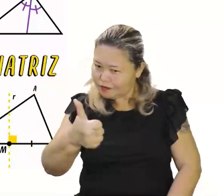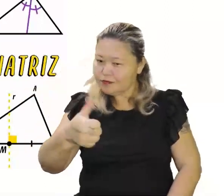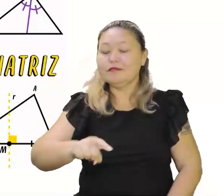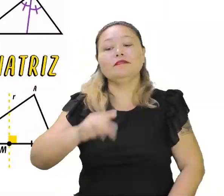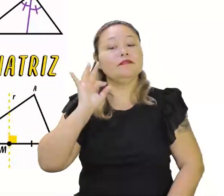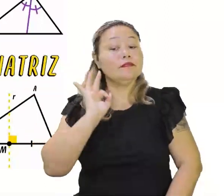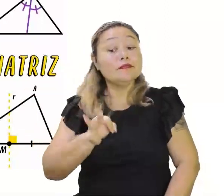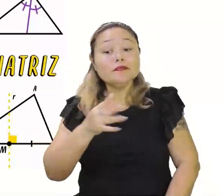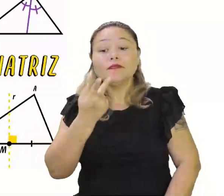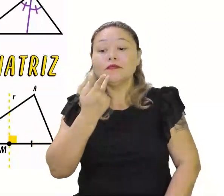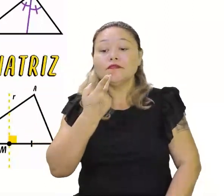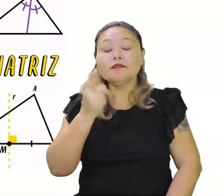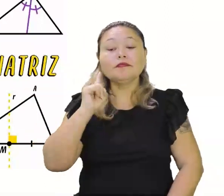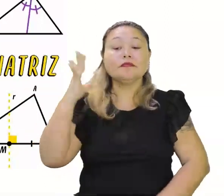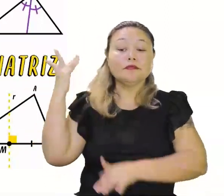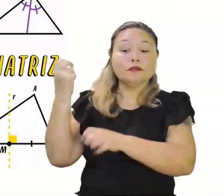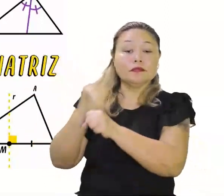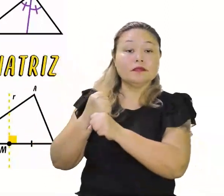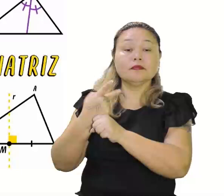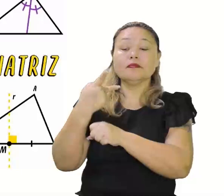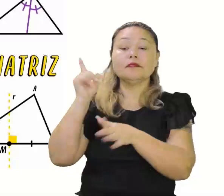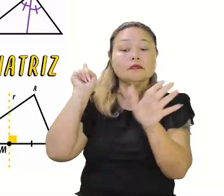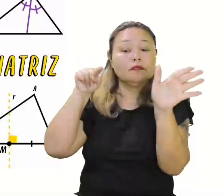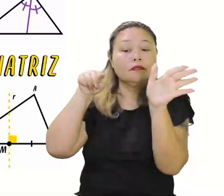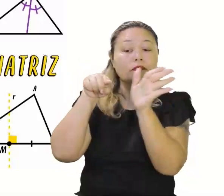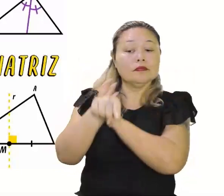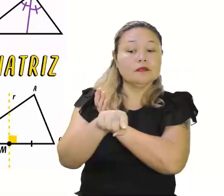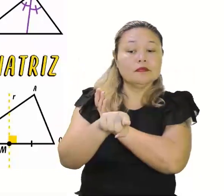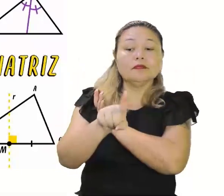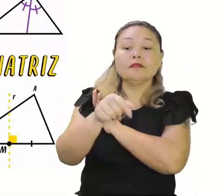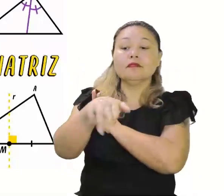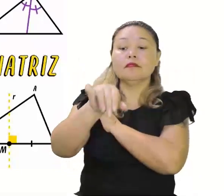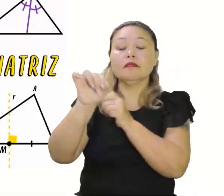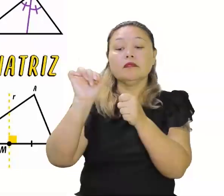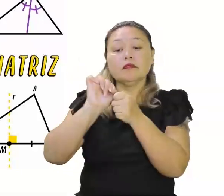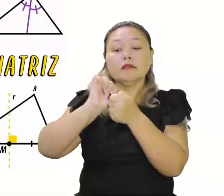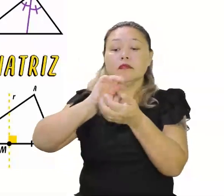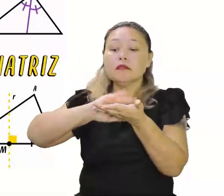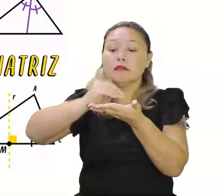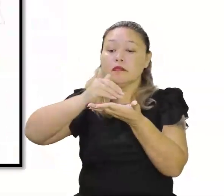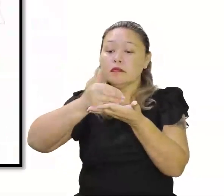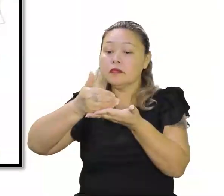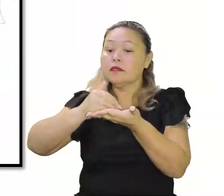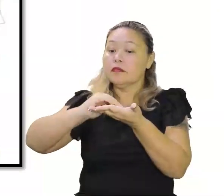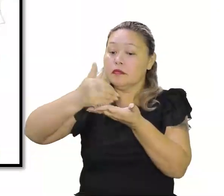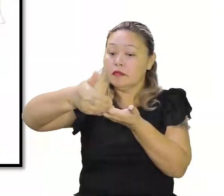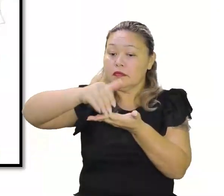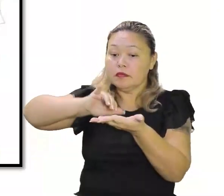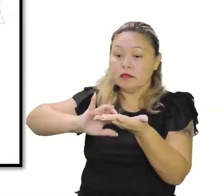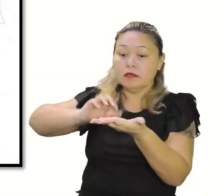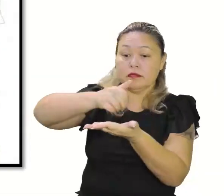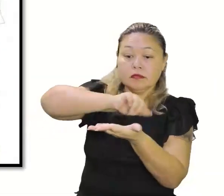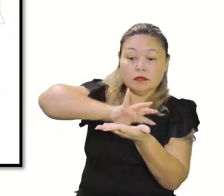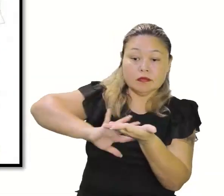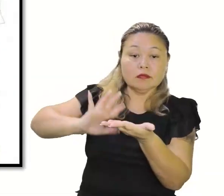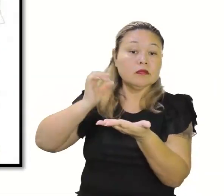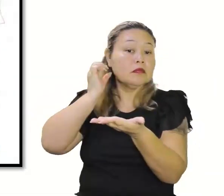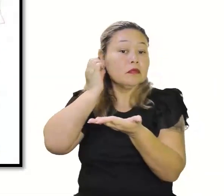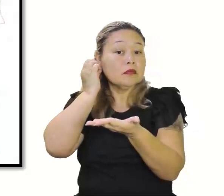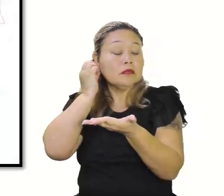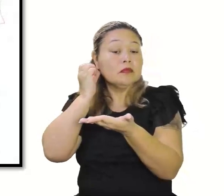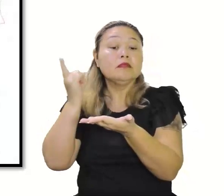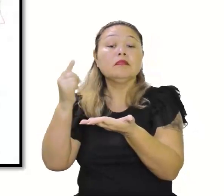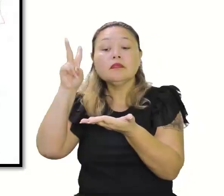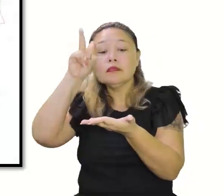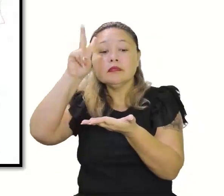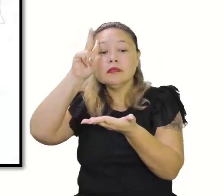um pouquinho, a gente na revisão, a gente fez perguntas para vocês no quiz de geometria plana e geometria espacial. Então vamos